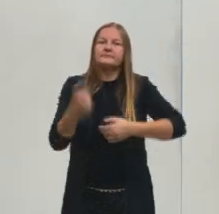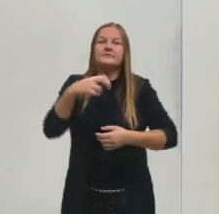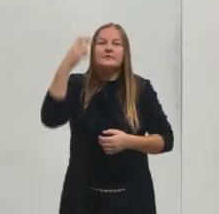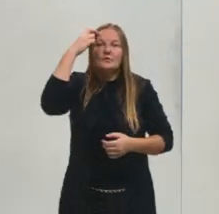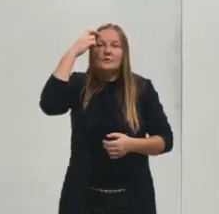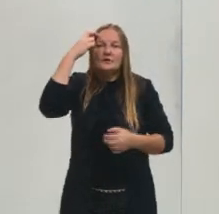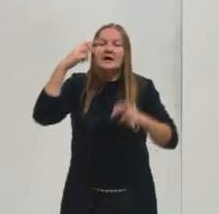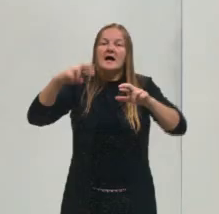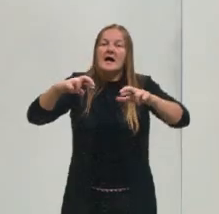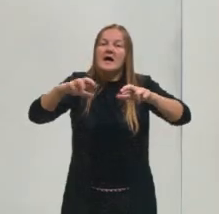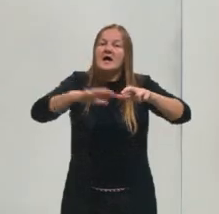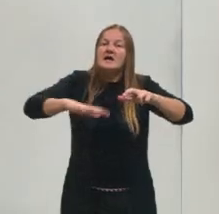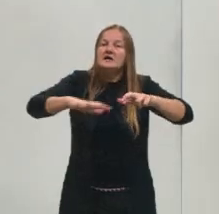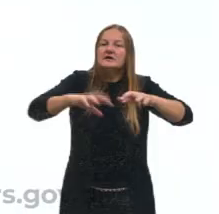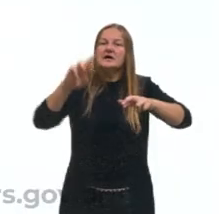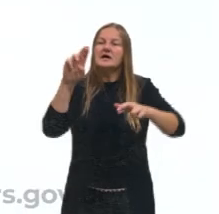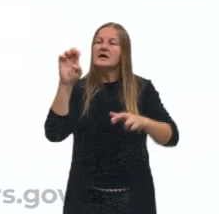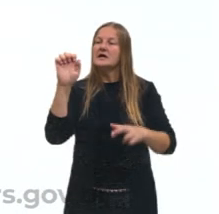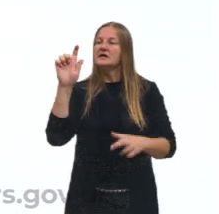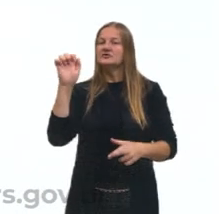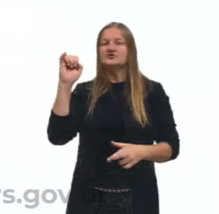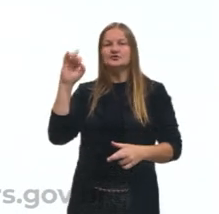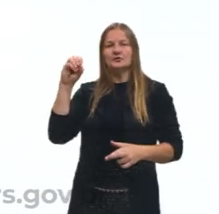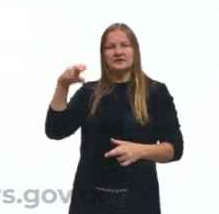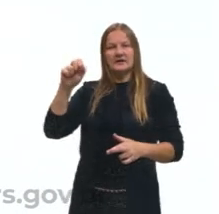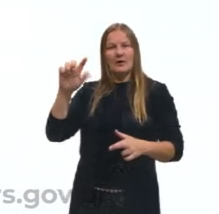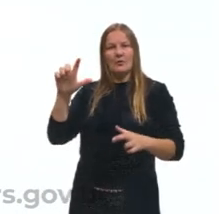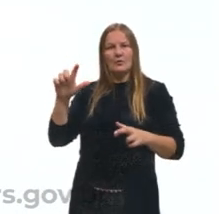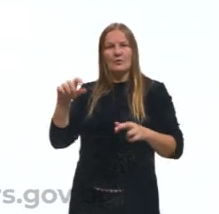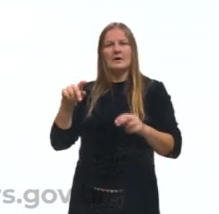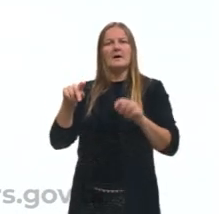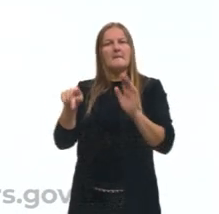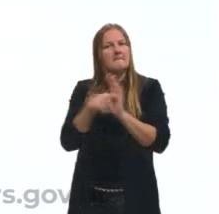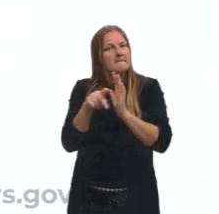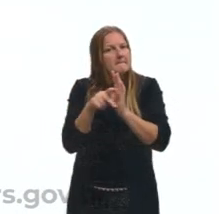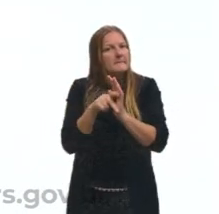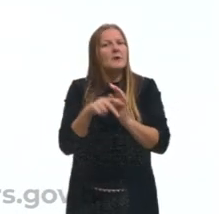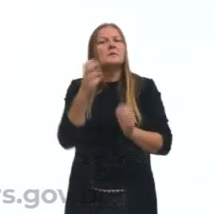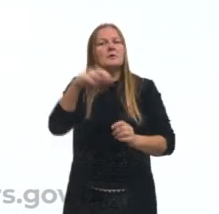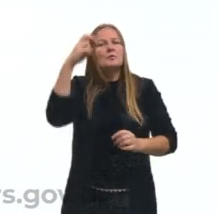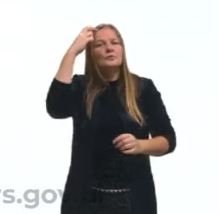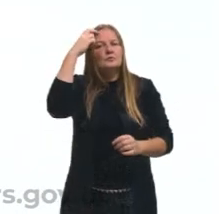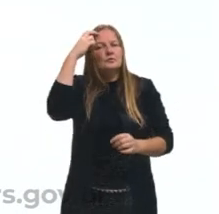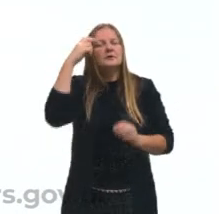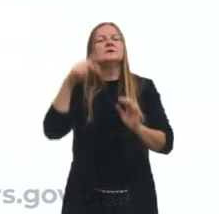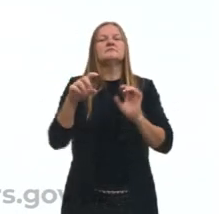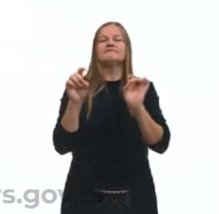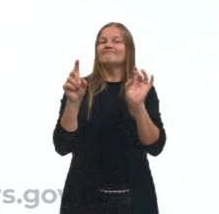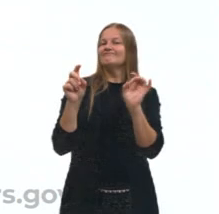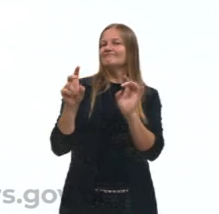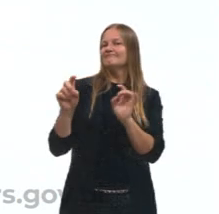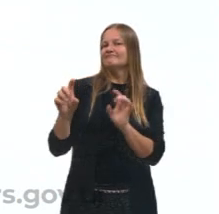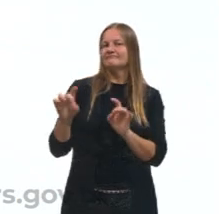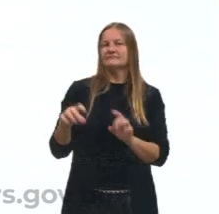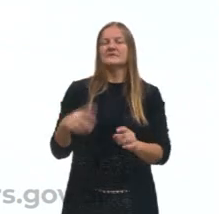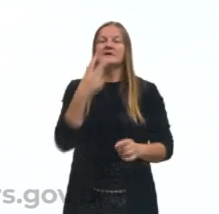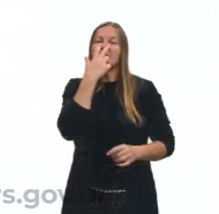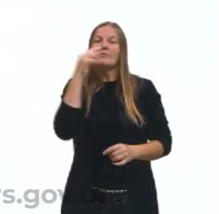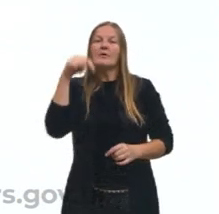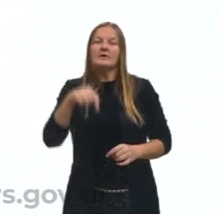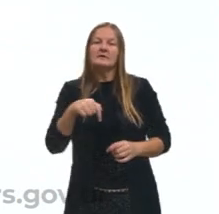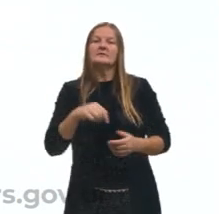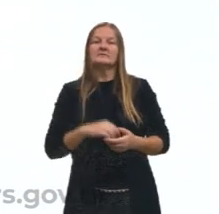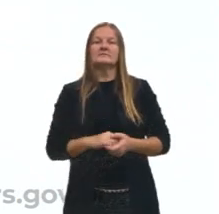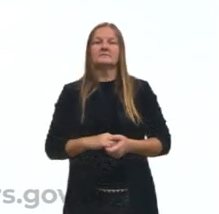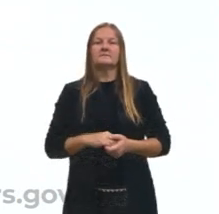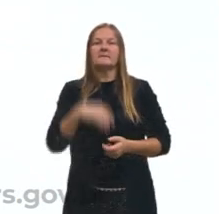regionais específicas cada Polis Então tinha sua própria Cultura né da mesma forma que a gente tem